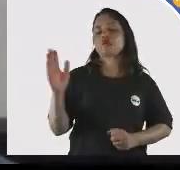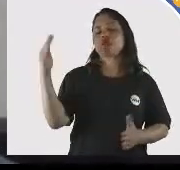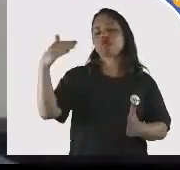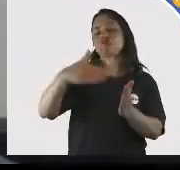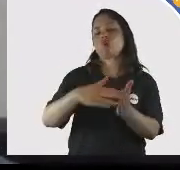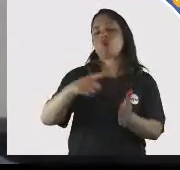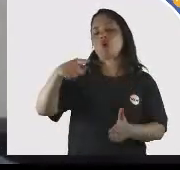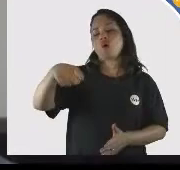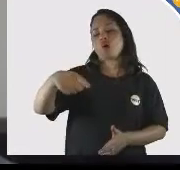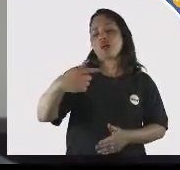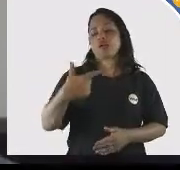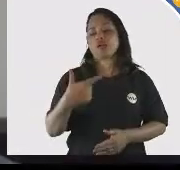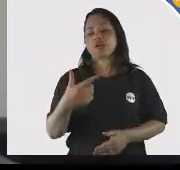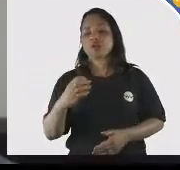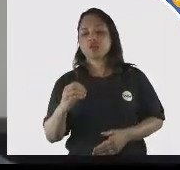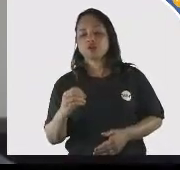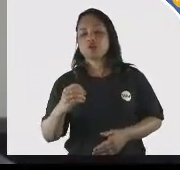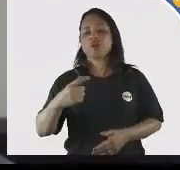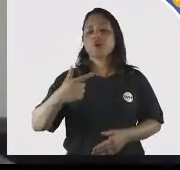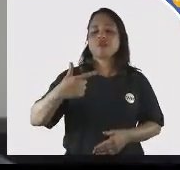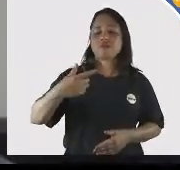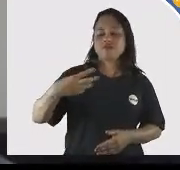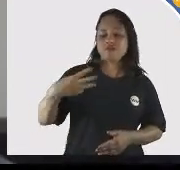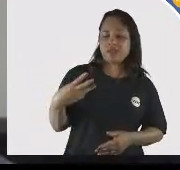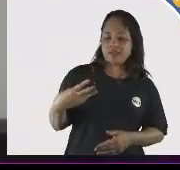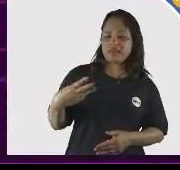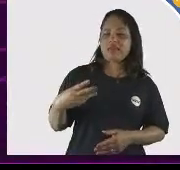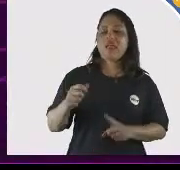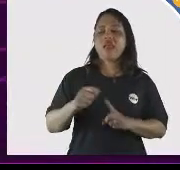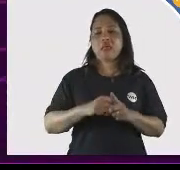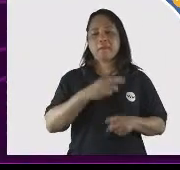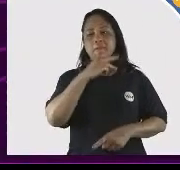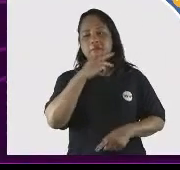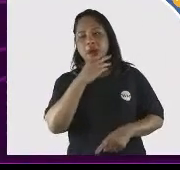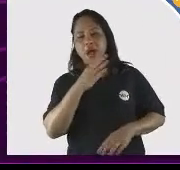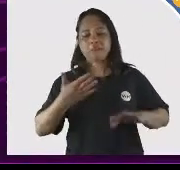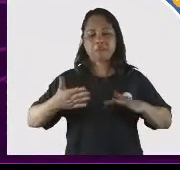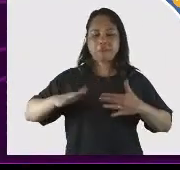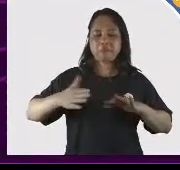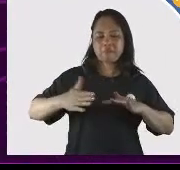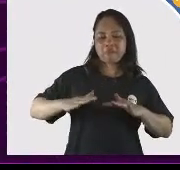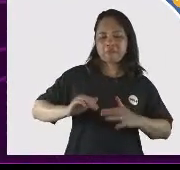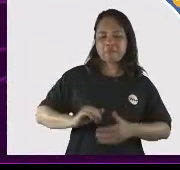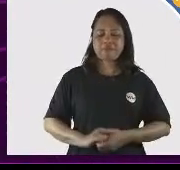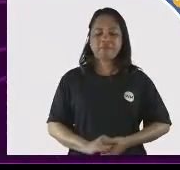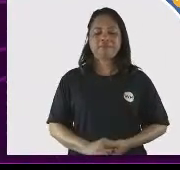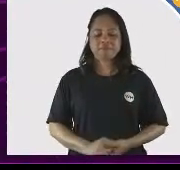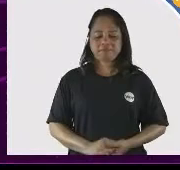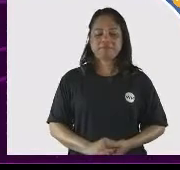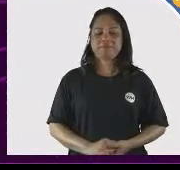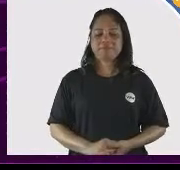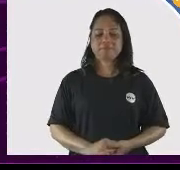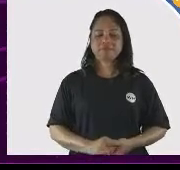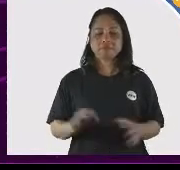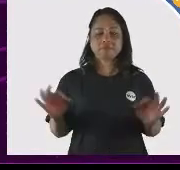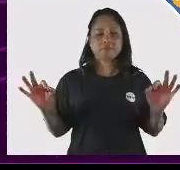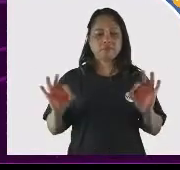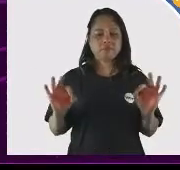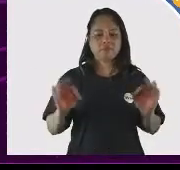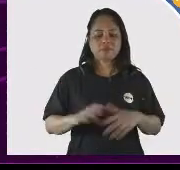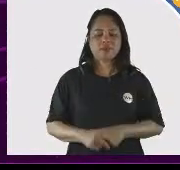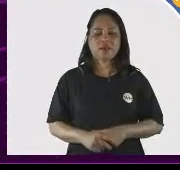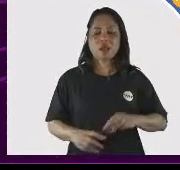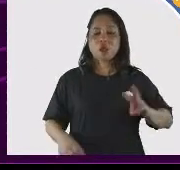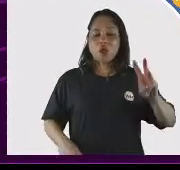em meados aí de do primeiro primeiro trimestre 2003 centro Alex o Walter citou o programa de